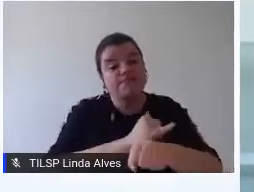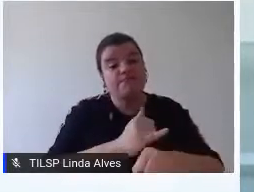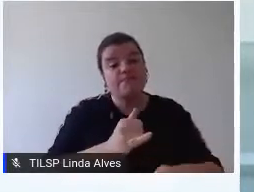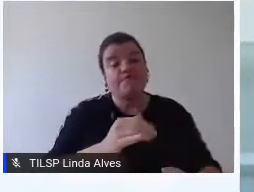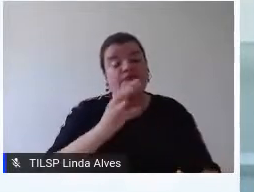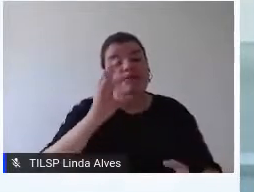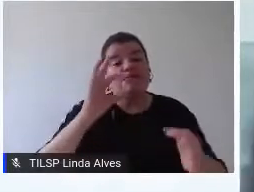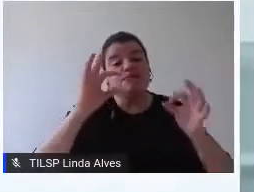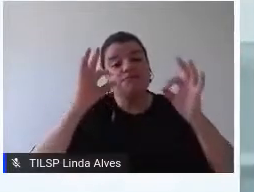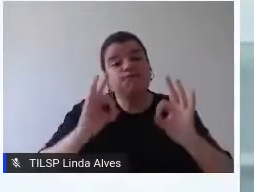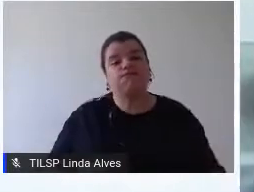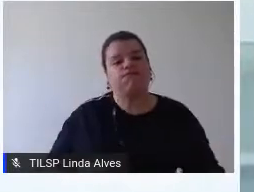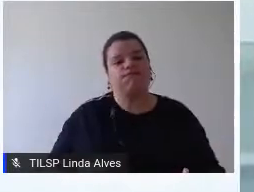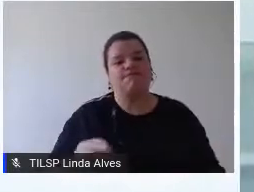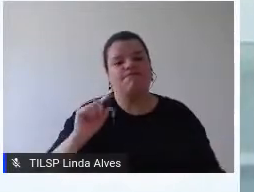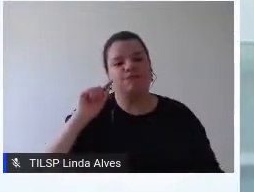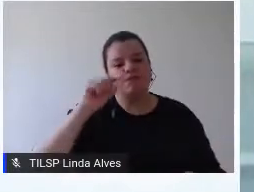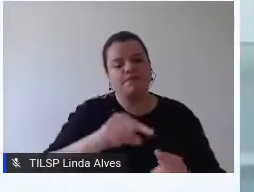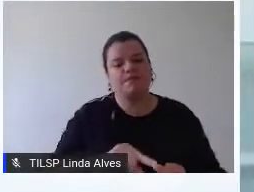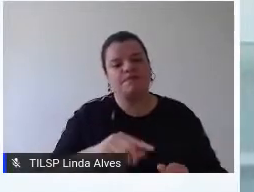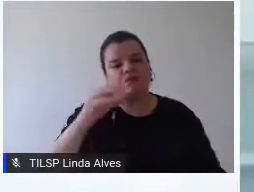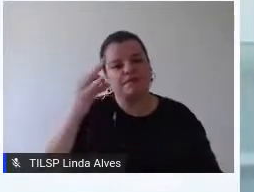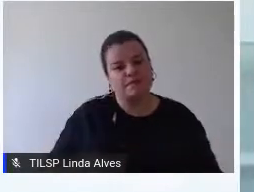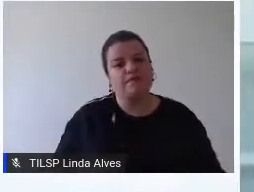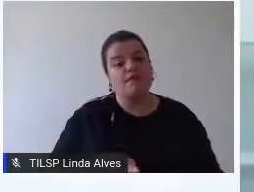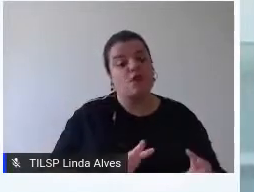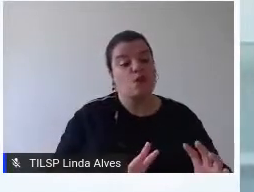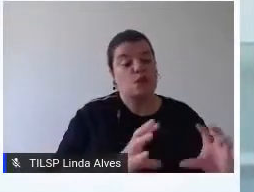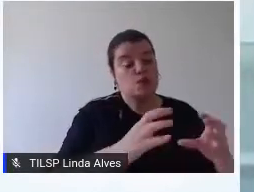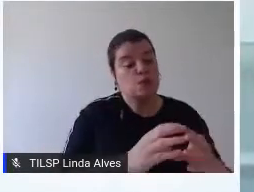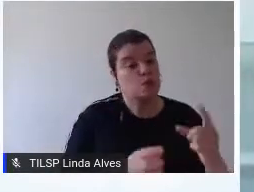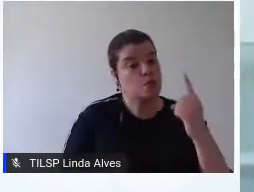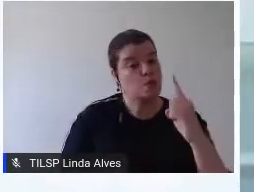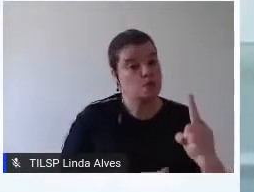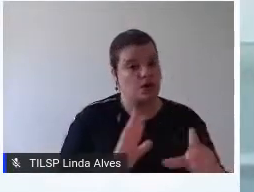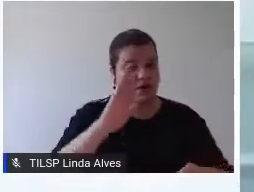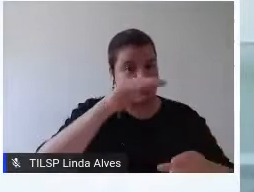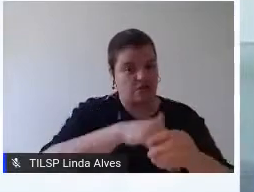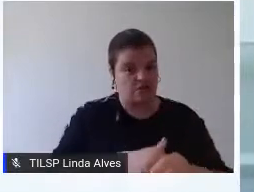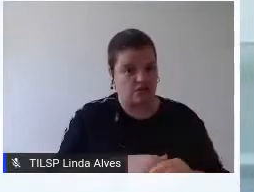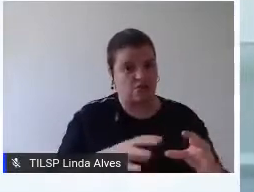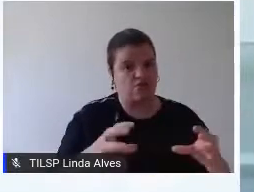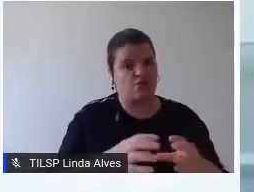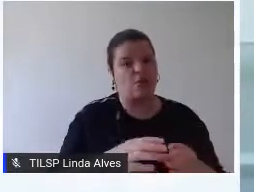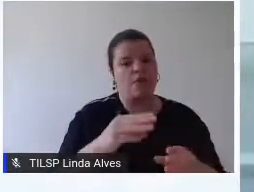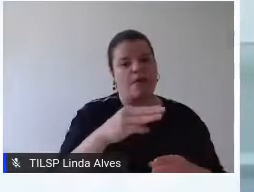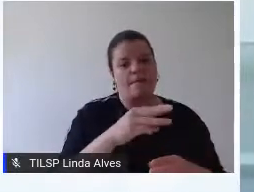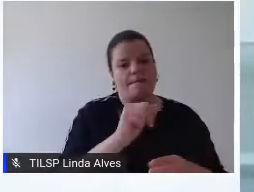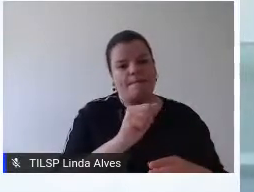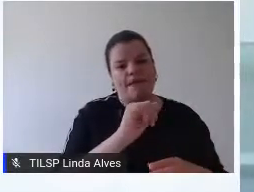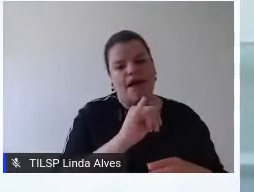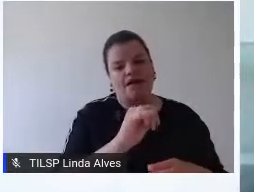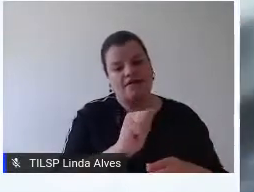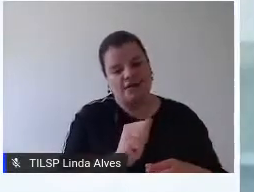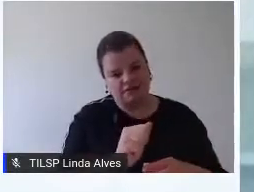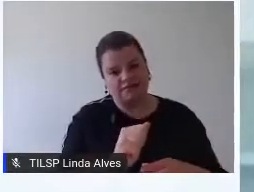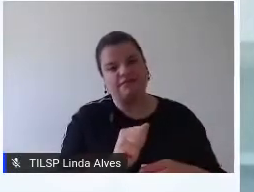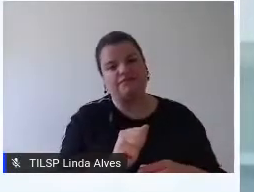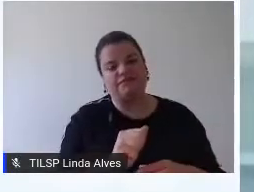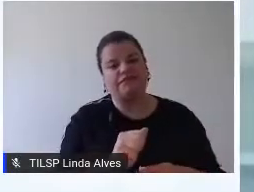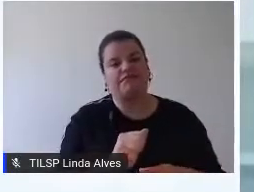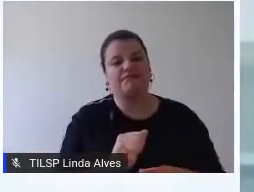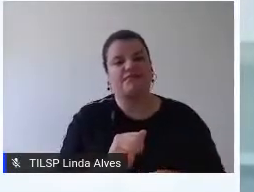objetiva. Ou fica um candidato do grupo do Maia, porque é a direita com a qual